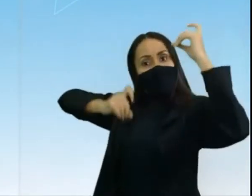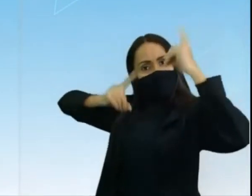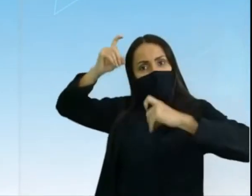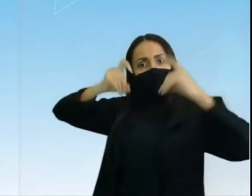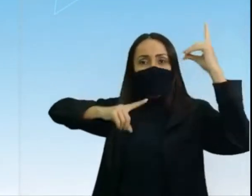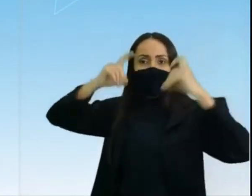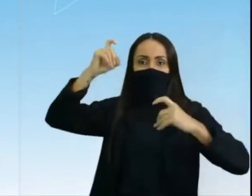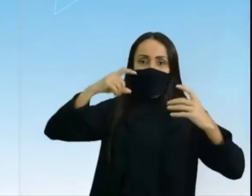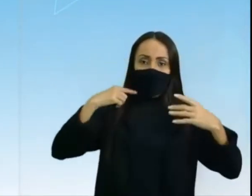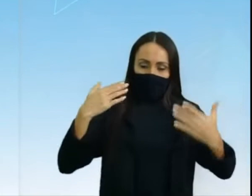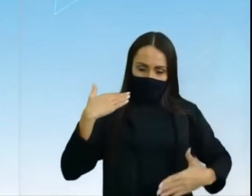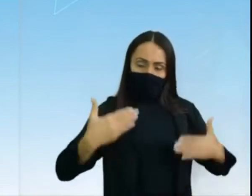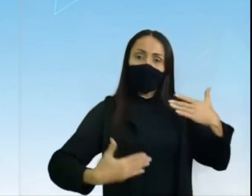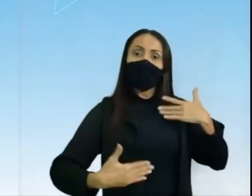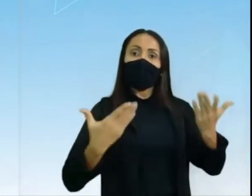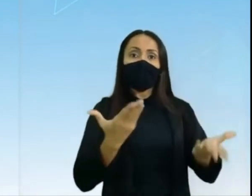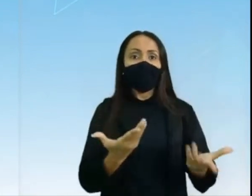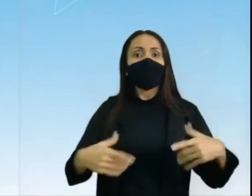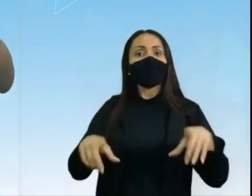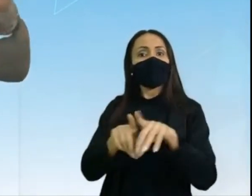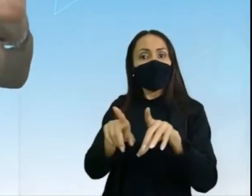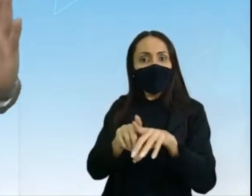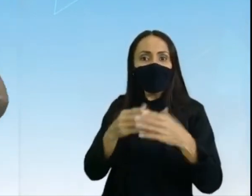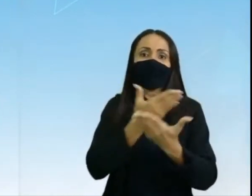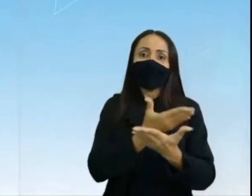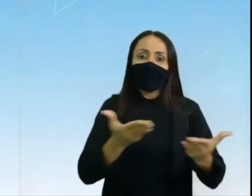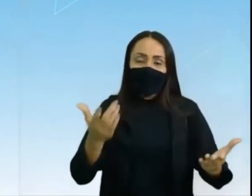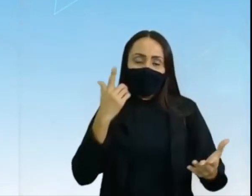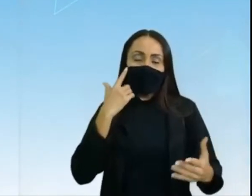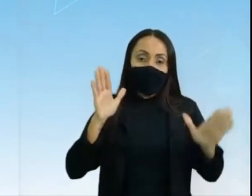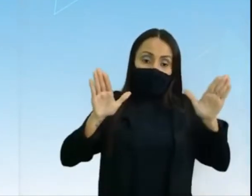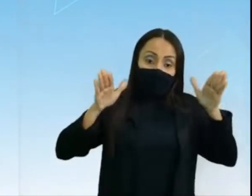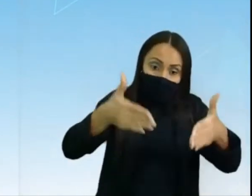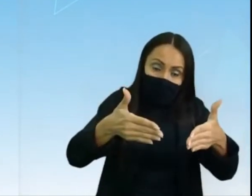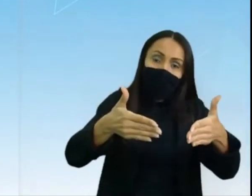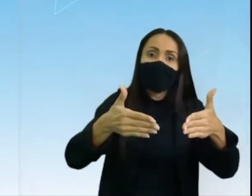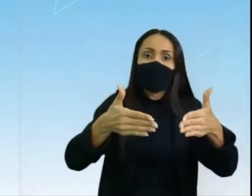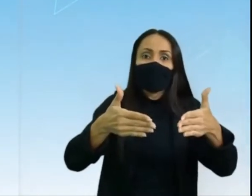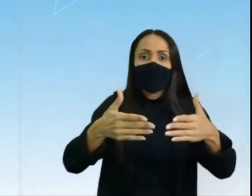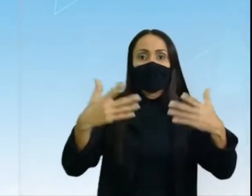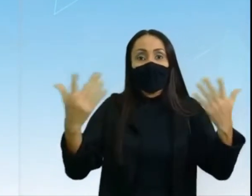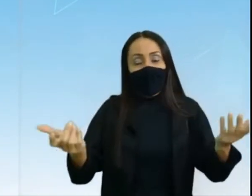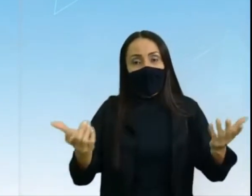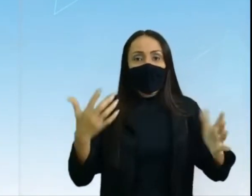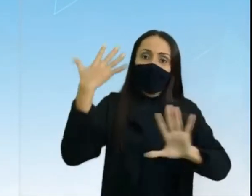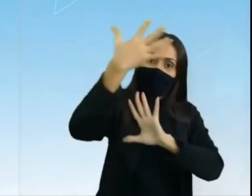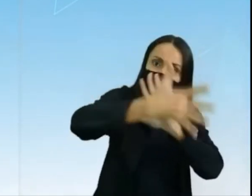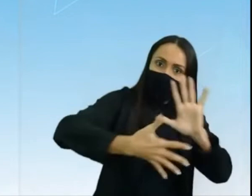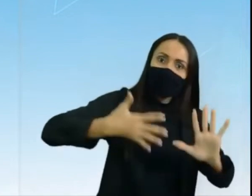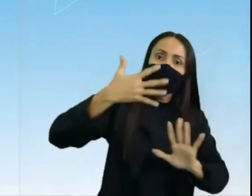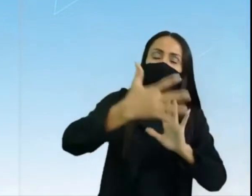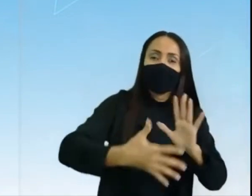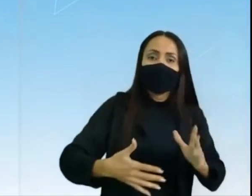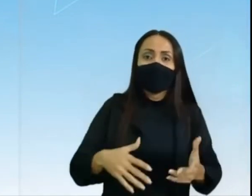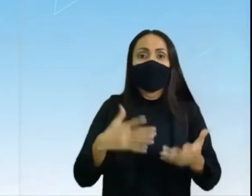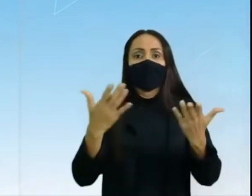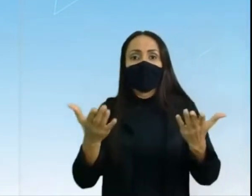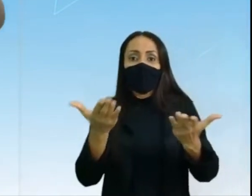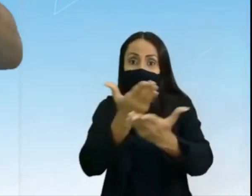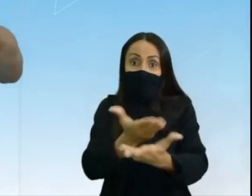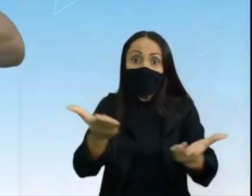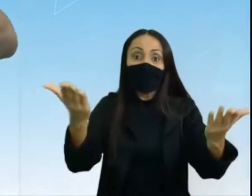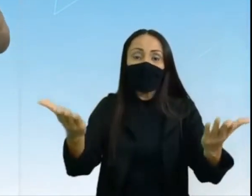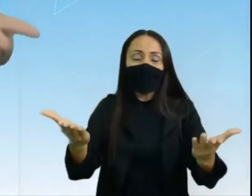facial, da aparência, certo? Então é uma questão específica da Libras, para quem,